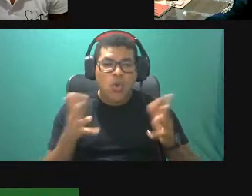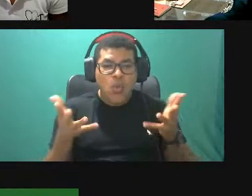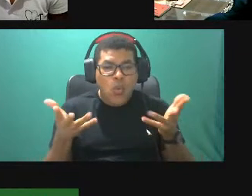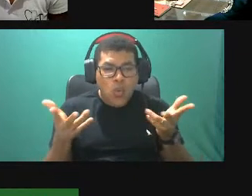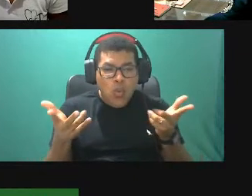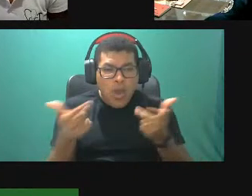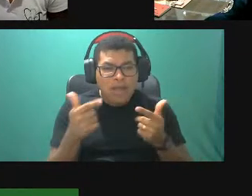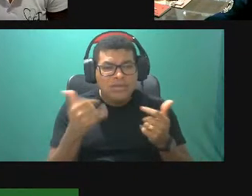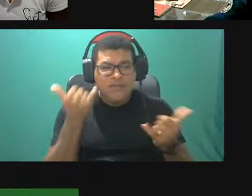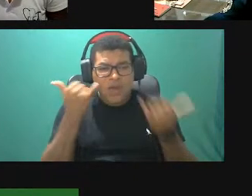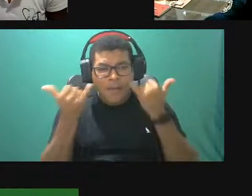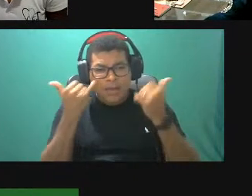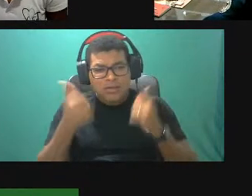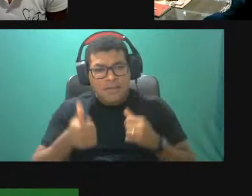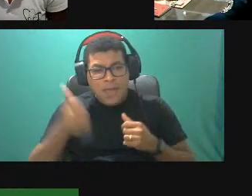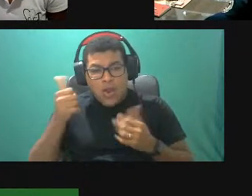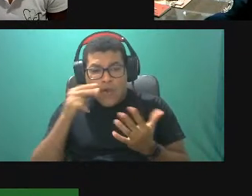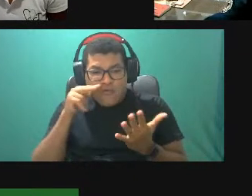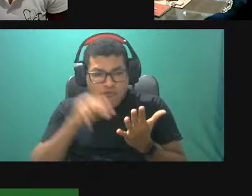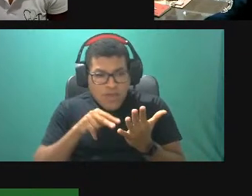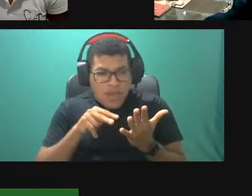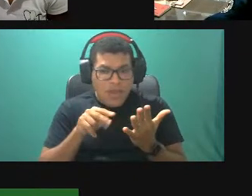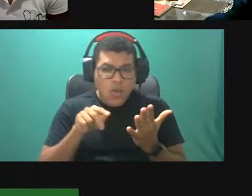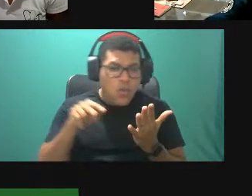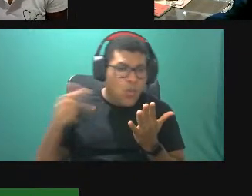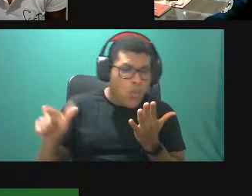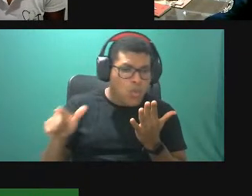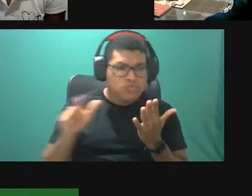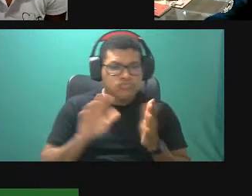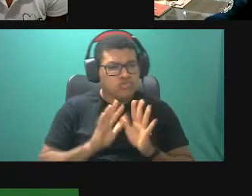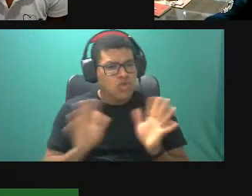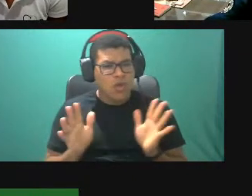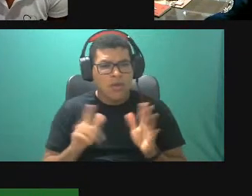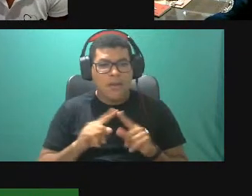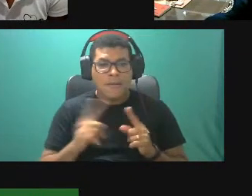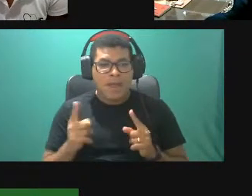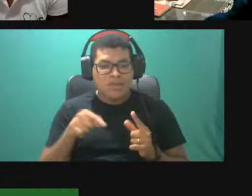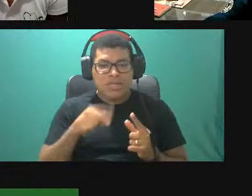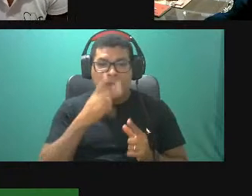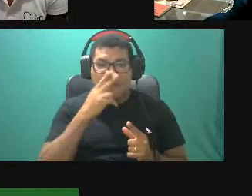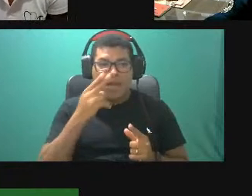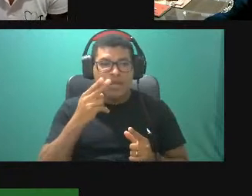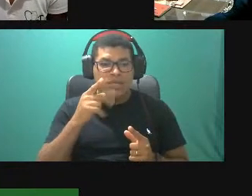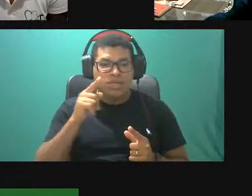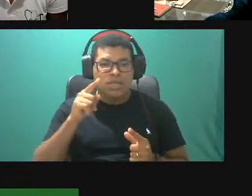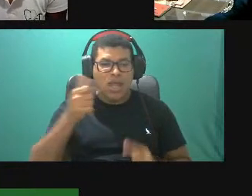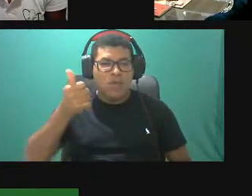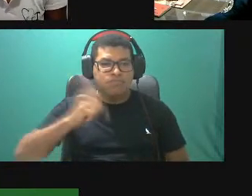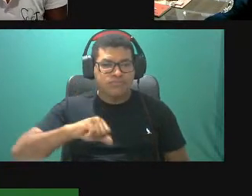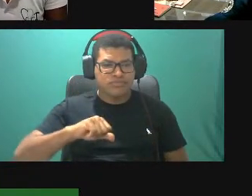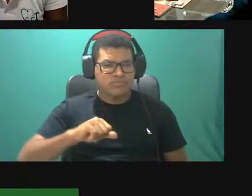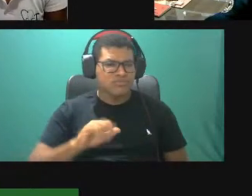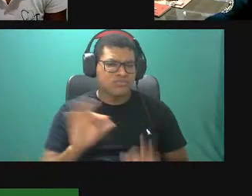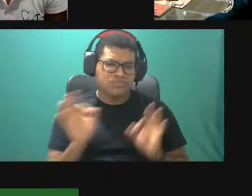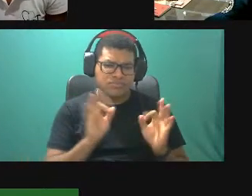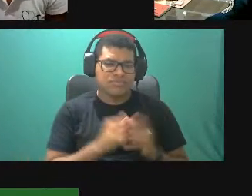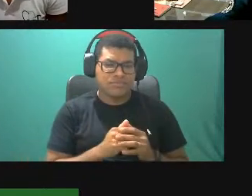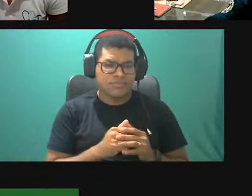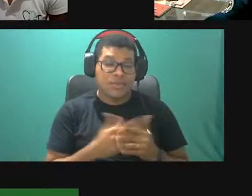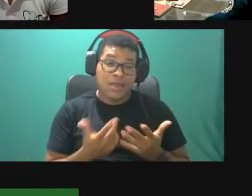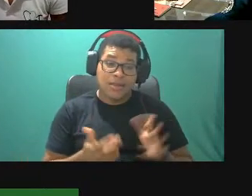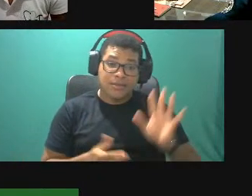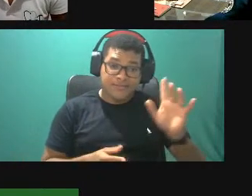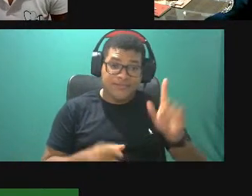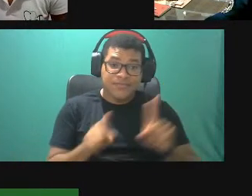informação que poderia ser visto melhor em um ou em outro, mas não que isso invalide o documento. Aliás, né, as documentações digitais